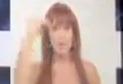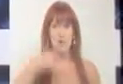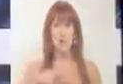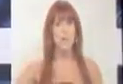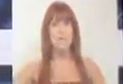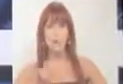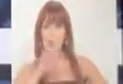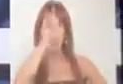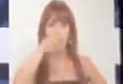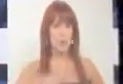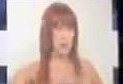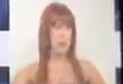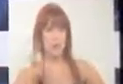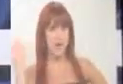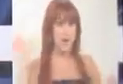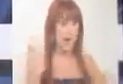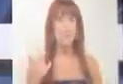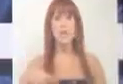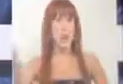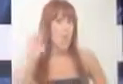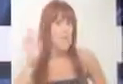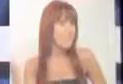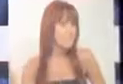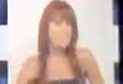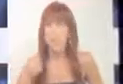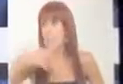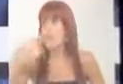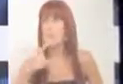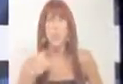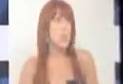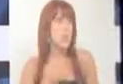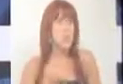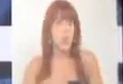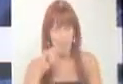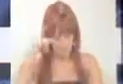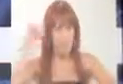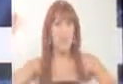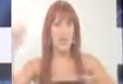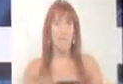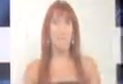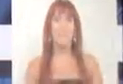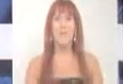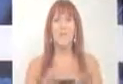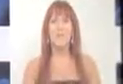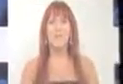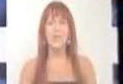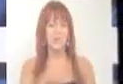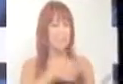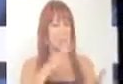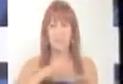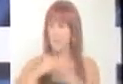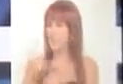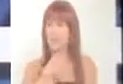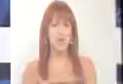não estou a fugir à questão, não sou a fugir às questões, mas não ouvi, de facto, tivemos uma manhã intensíssima, como pode imaginar, em termos de declarações